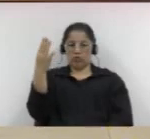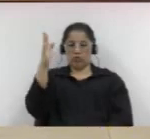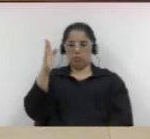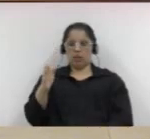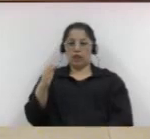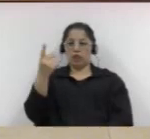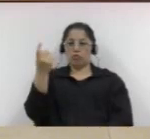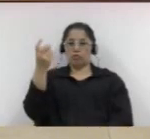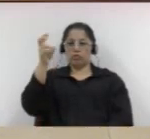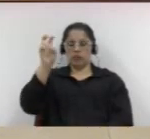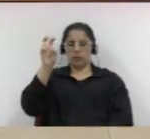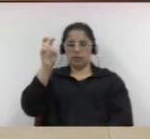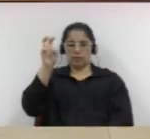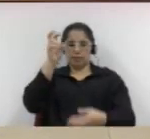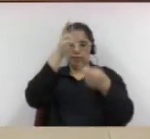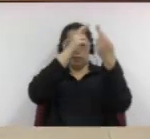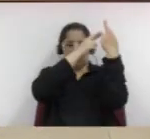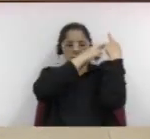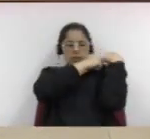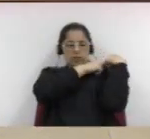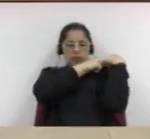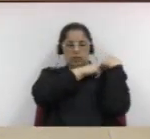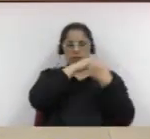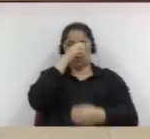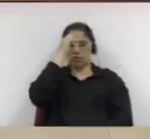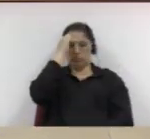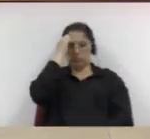834/2015. Autor, vereador Dr. Júlio.